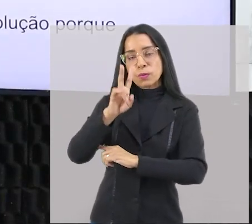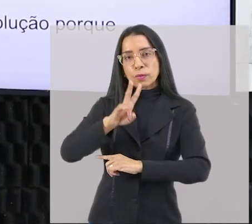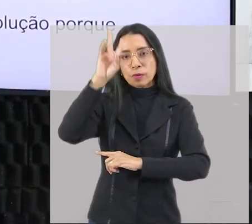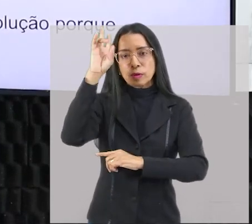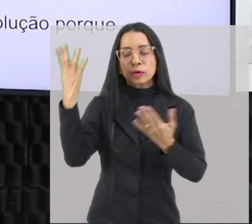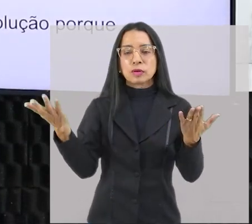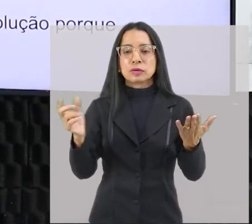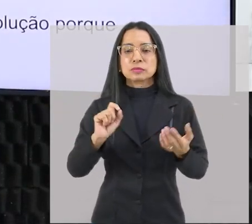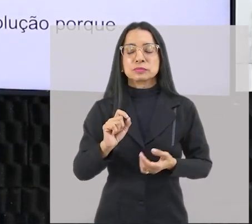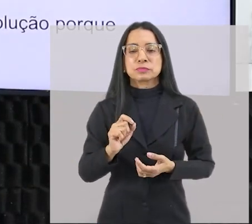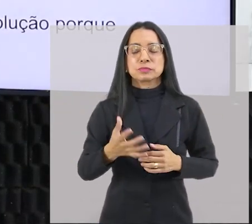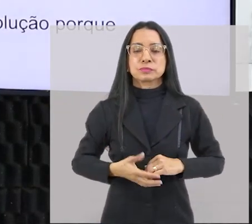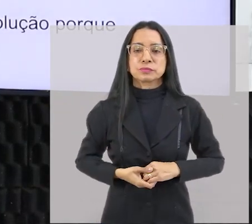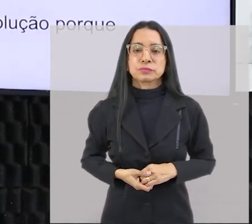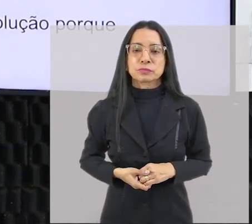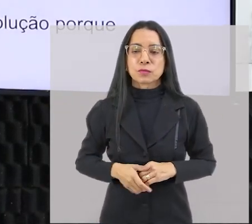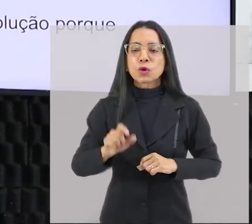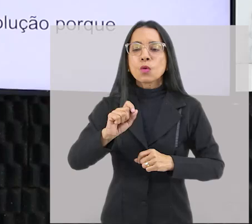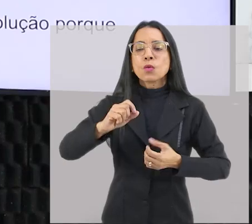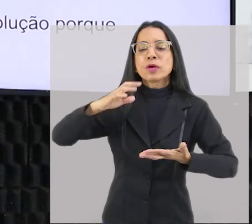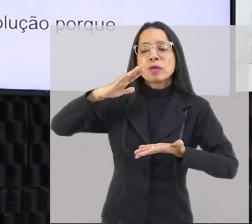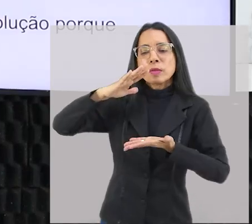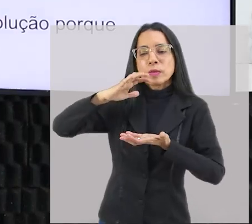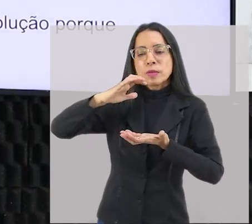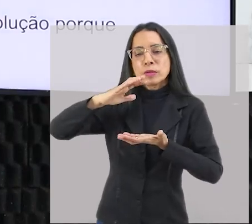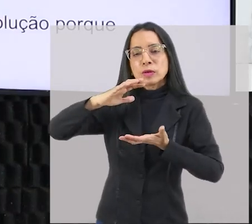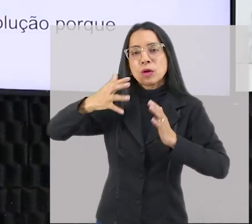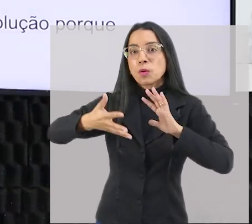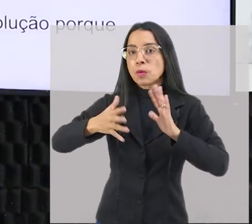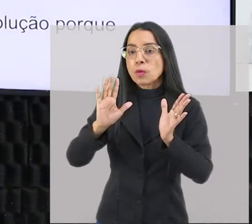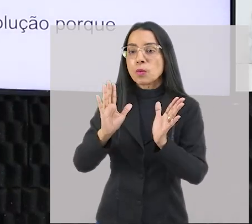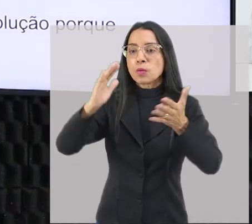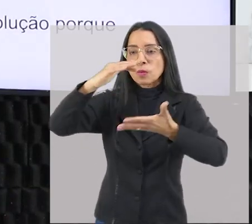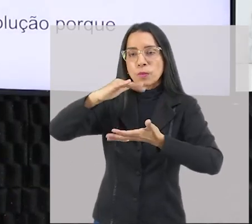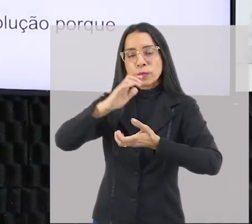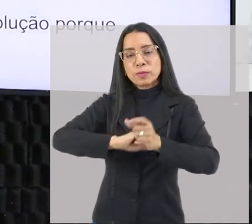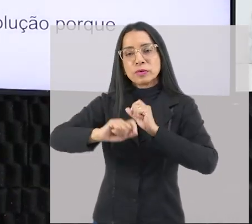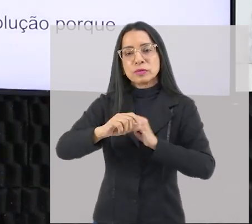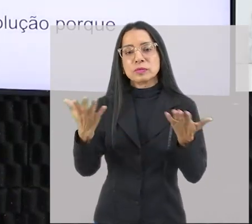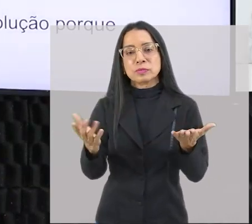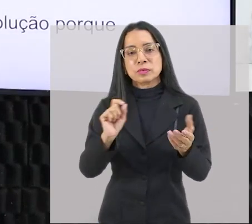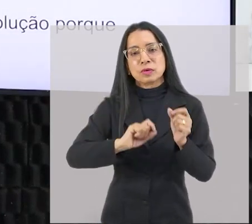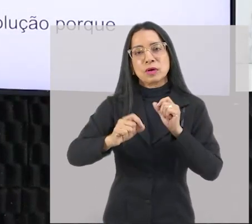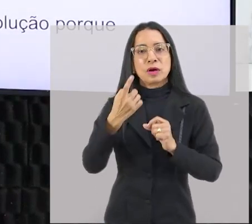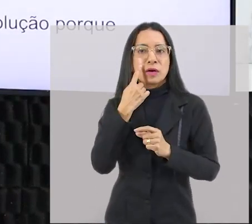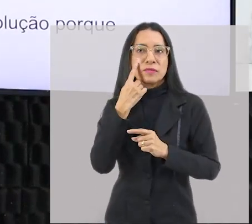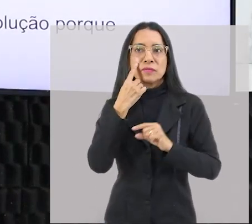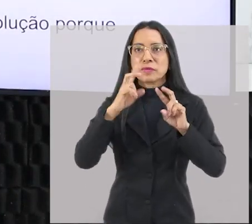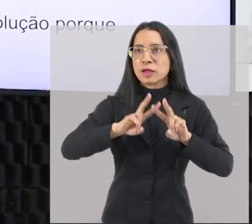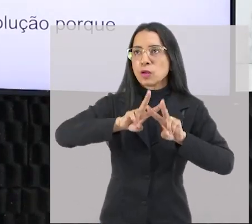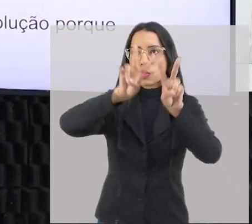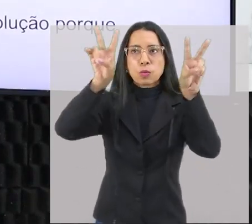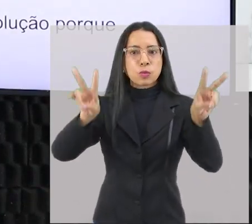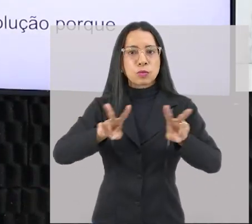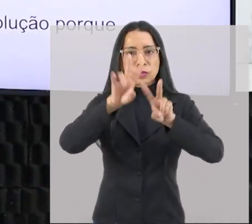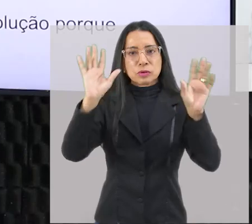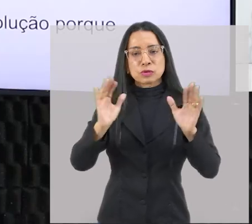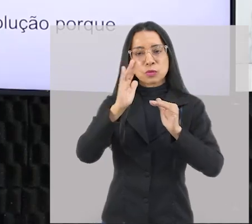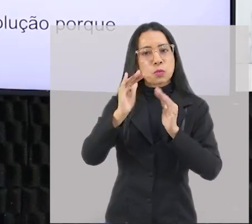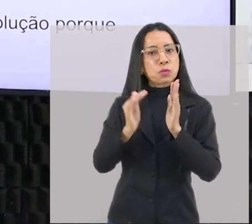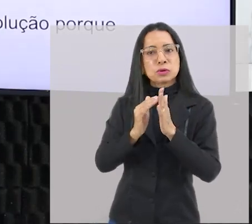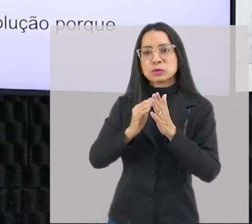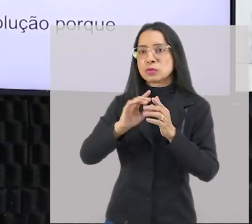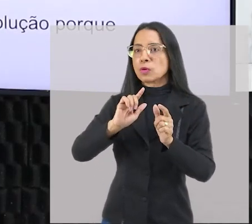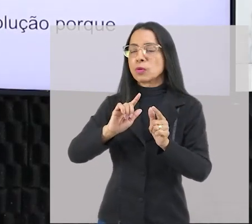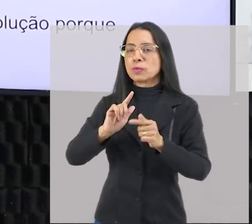é isso. Cubismo, o que é o cubismo? O cubismo é uma das vanguardas europeias que vê todas as coisas de maneira geometrizadas. O